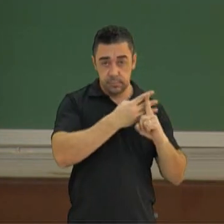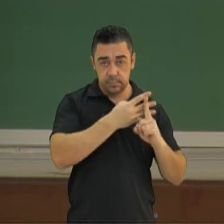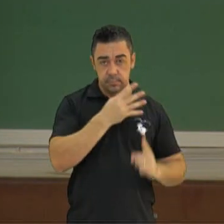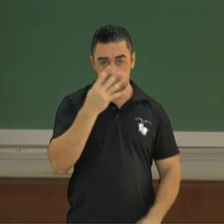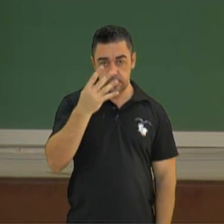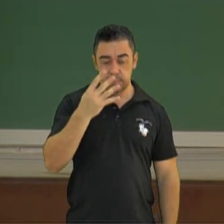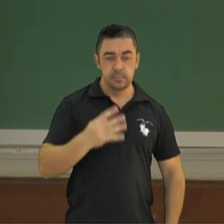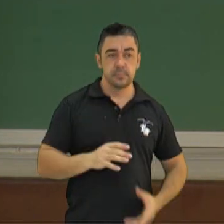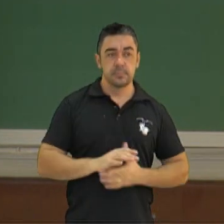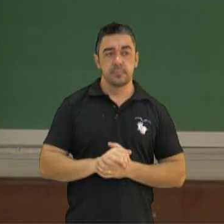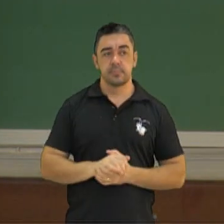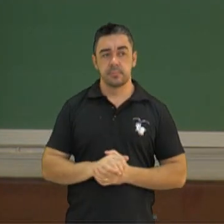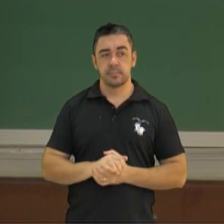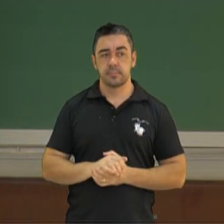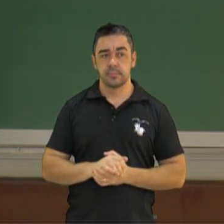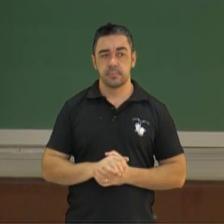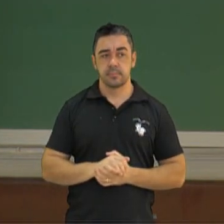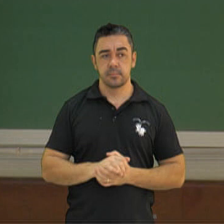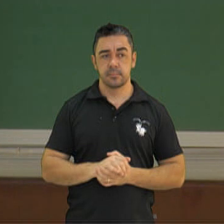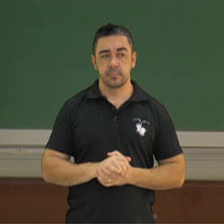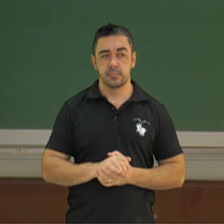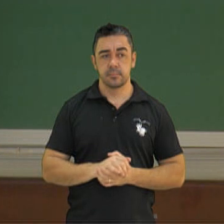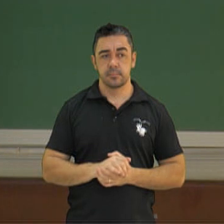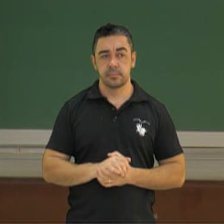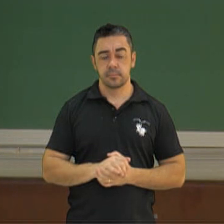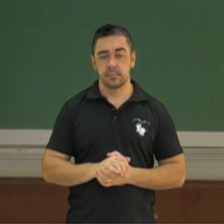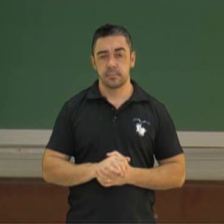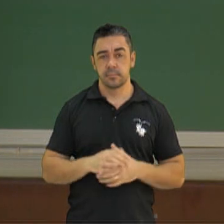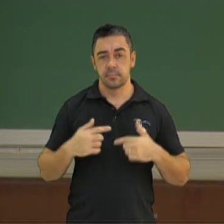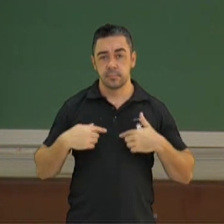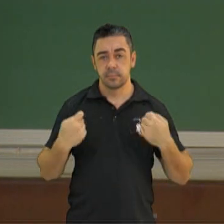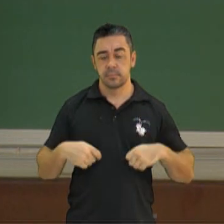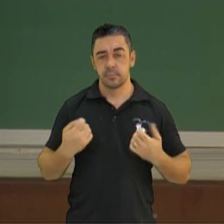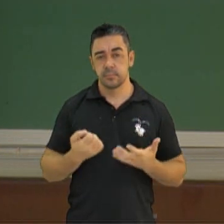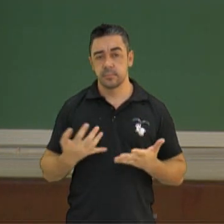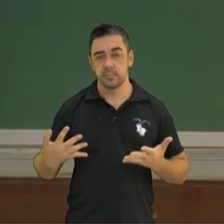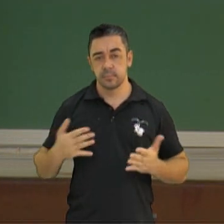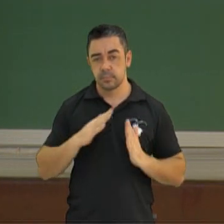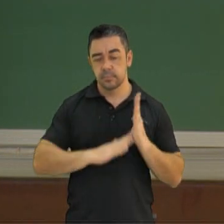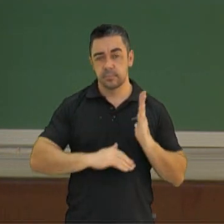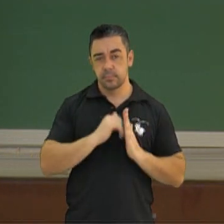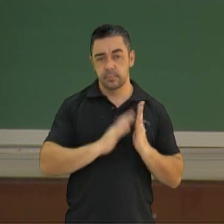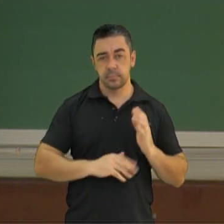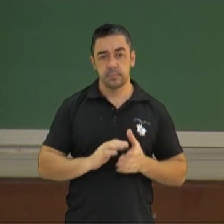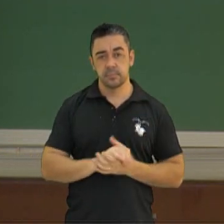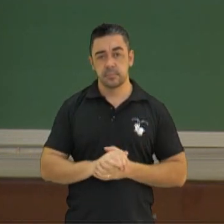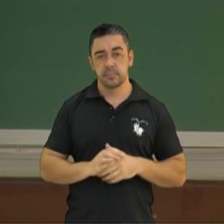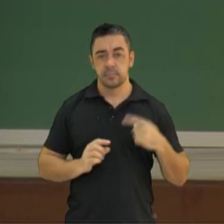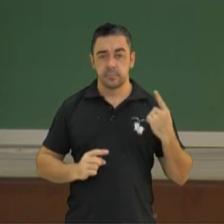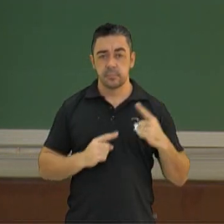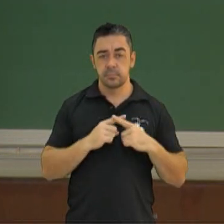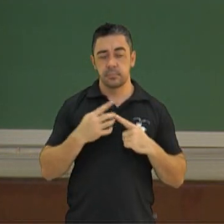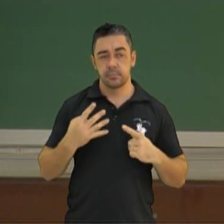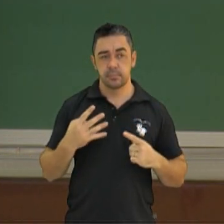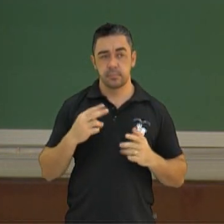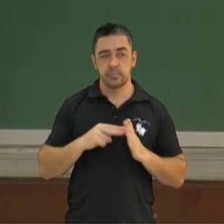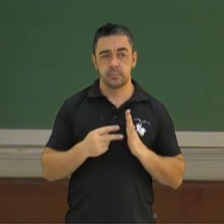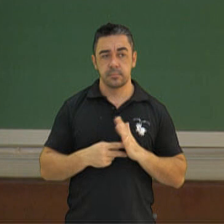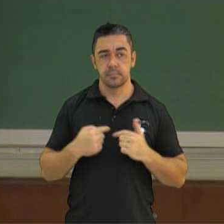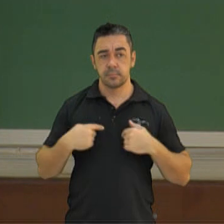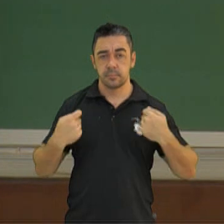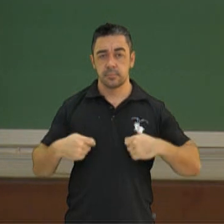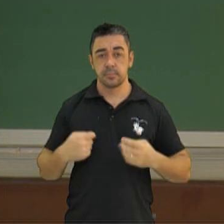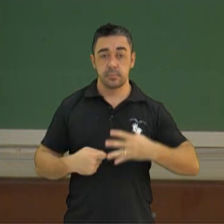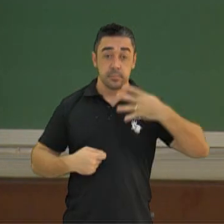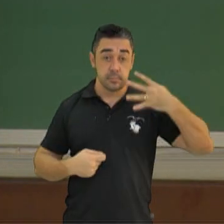4 é o que você vai fazer. Então, aqui, ó, vezes 4. Eu preciso de pintores. Então, um pintor vezes 4, então significa que terá